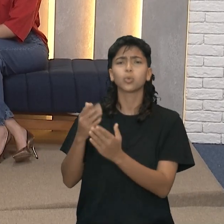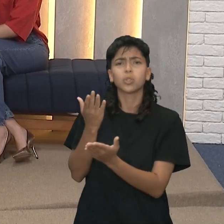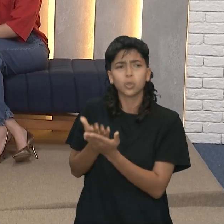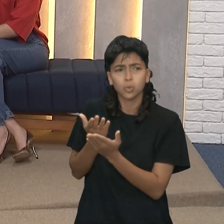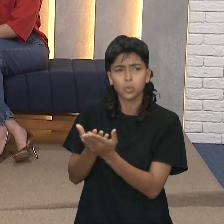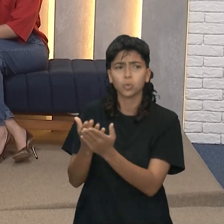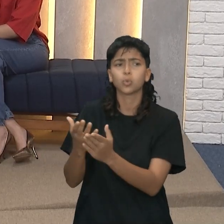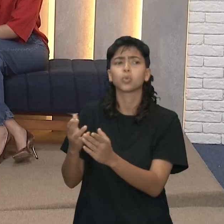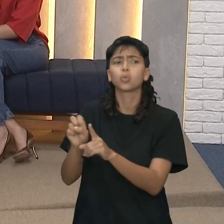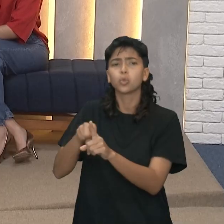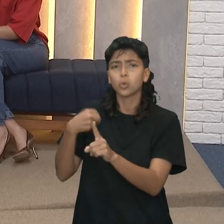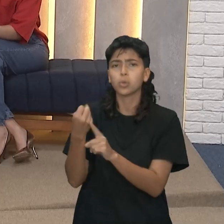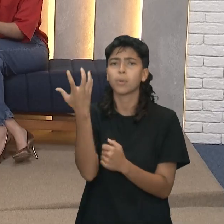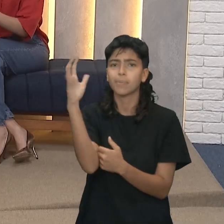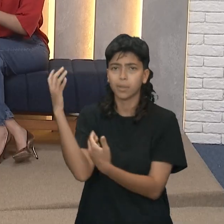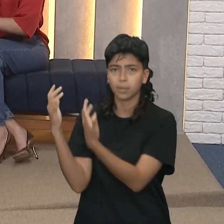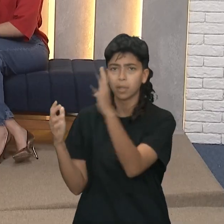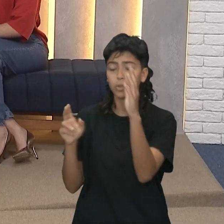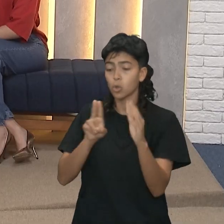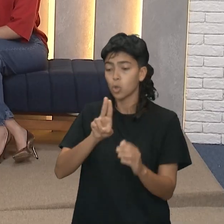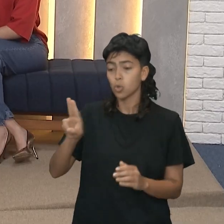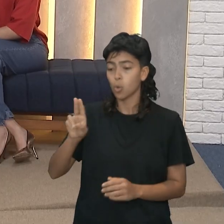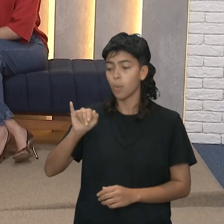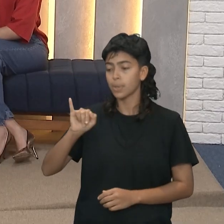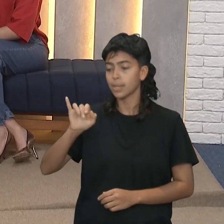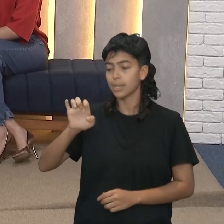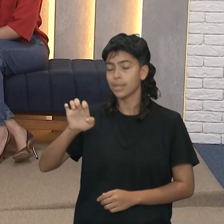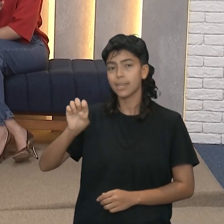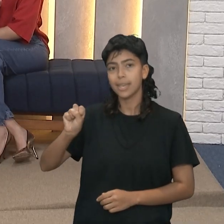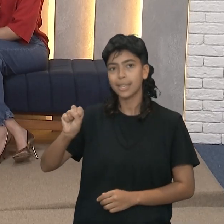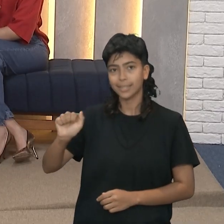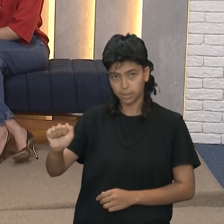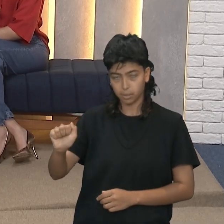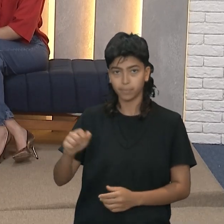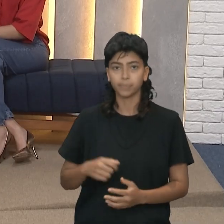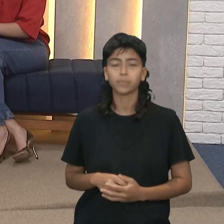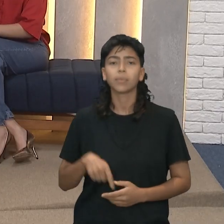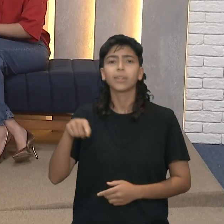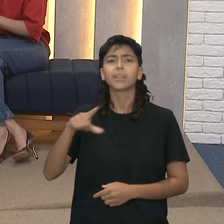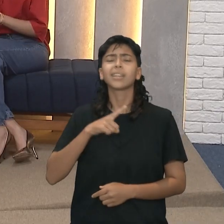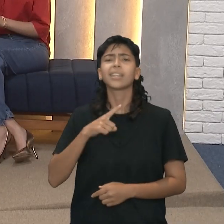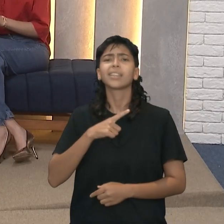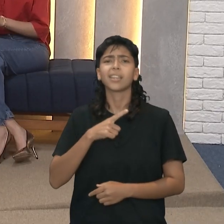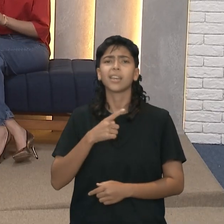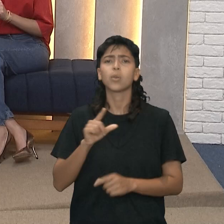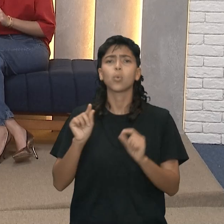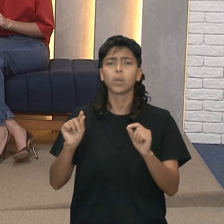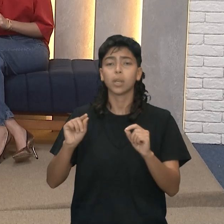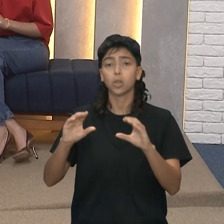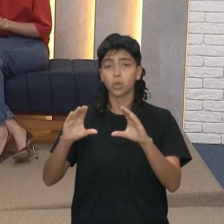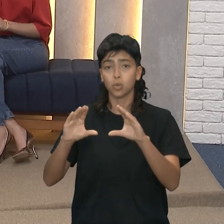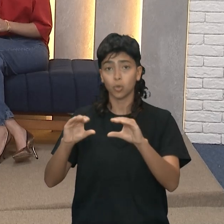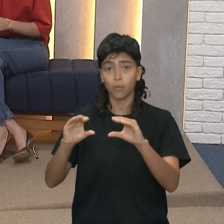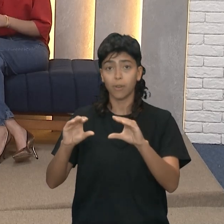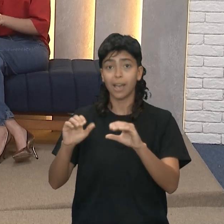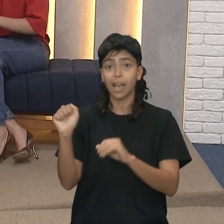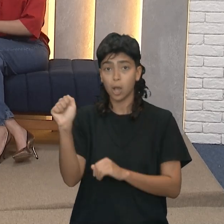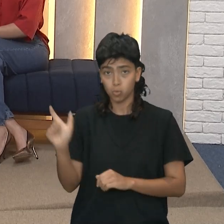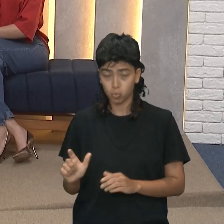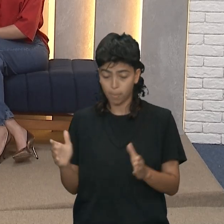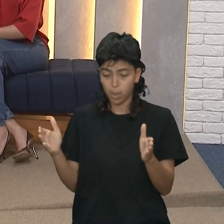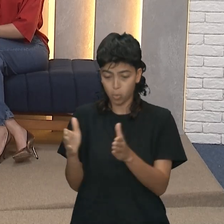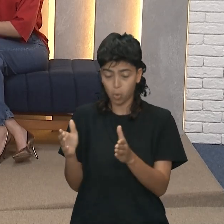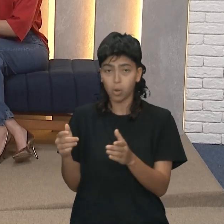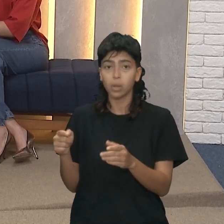segundo momento do nosso programa, eu estou do outro lado do nosso estúdio, onde tem 2 sofás. Um azul, que é menor, onde eu estou sentada, e do meu